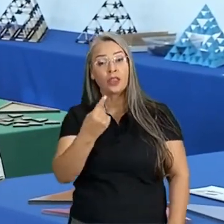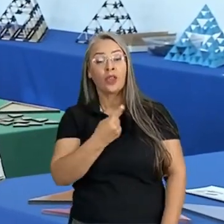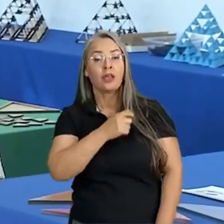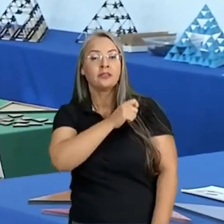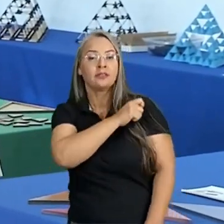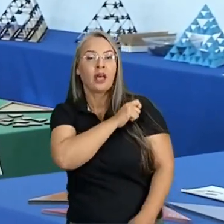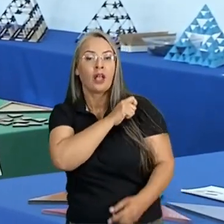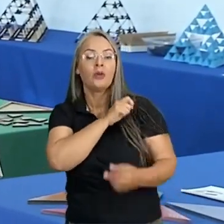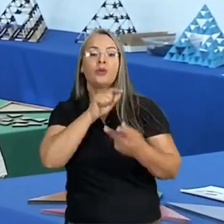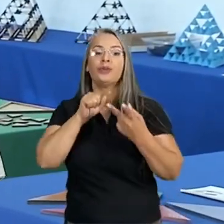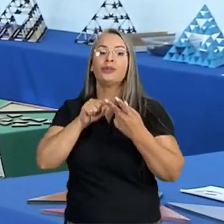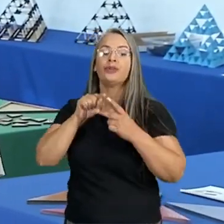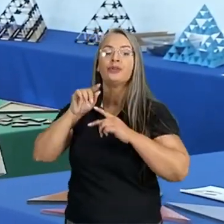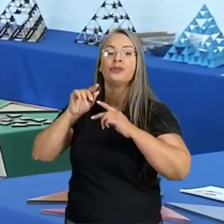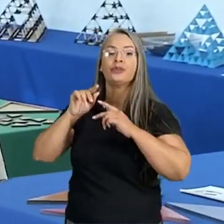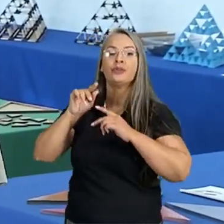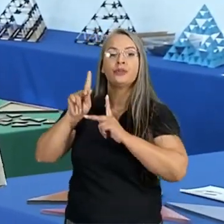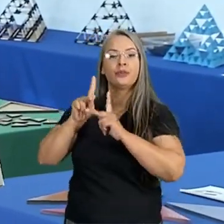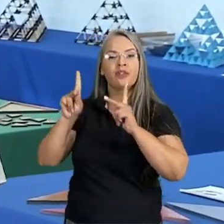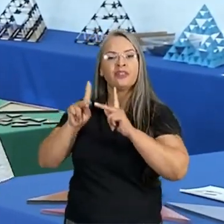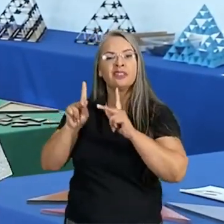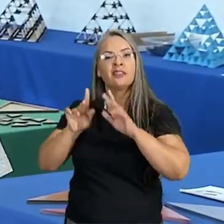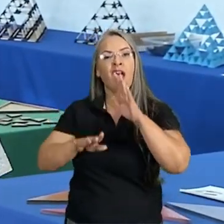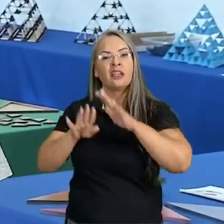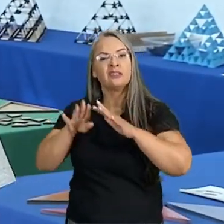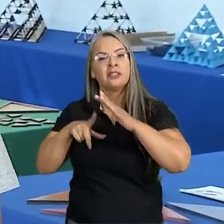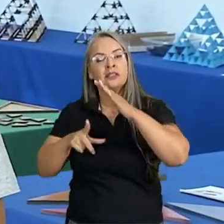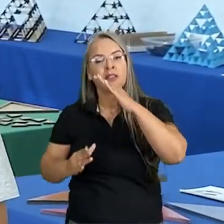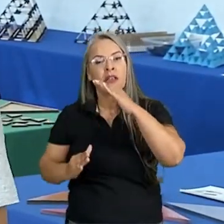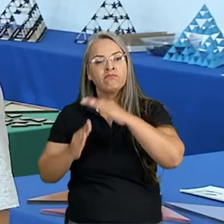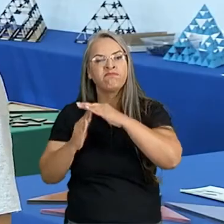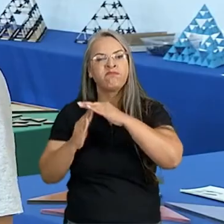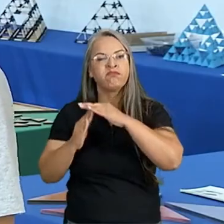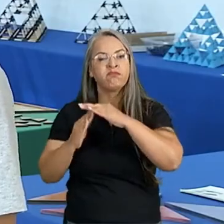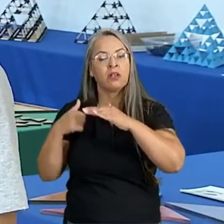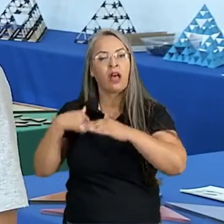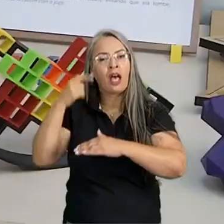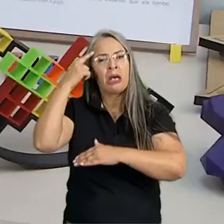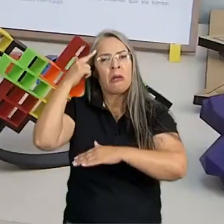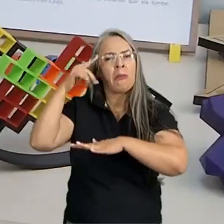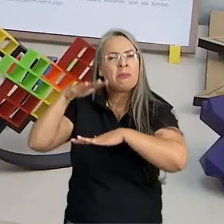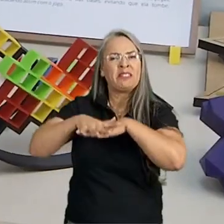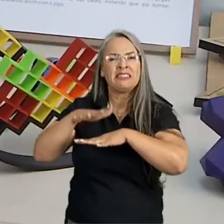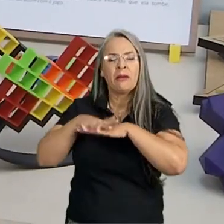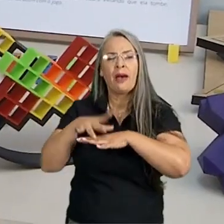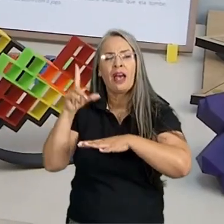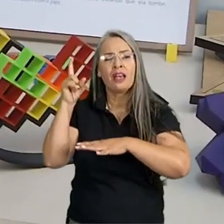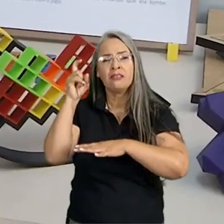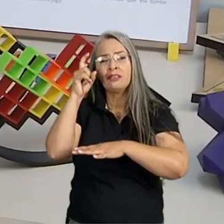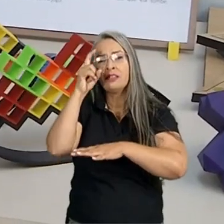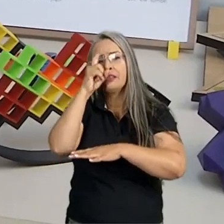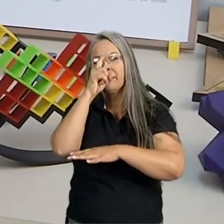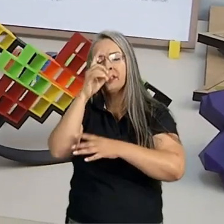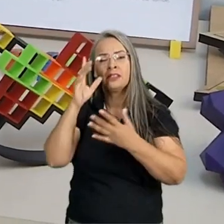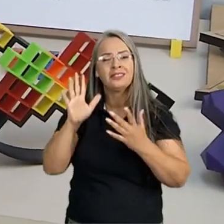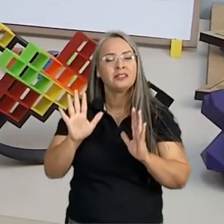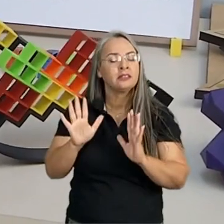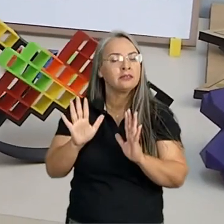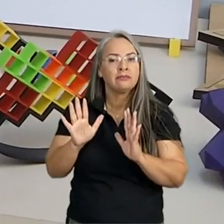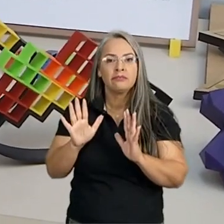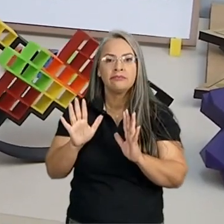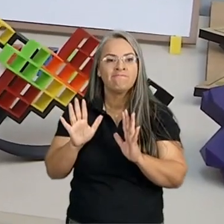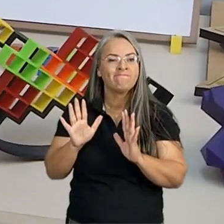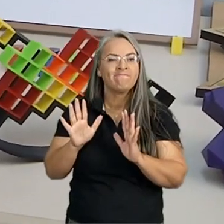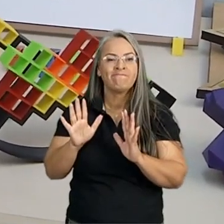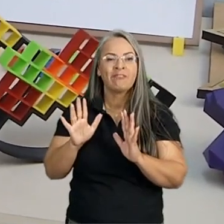sendo sua cabeça que tem nessa carreira que é a matemática é difícil e transmite nessa ideia para para os alunos eu acho que a árvore a cabeça dele sim